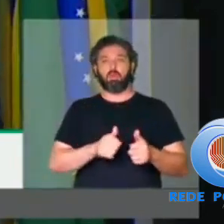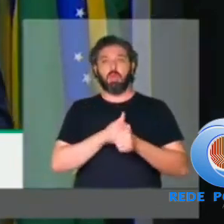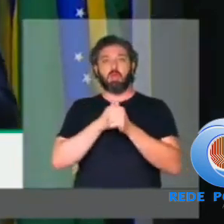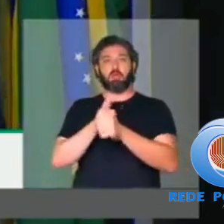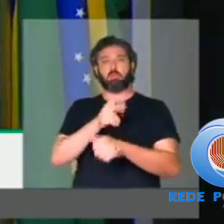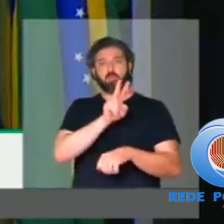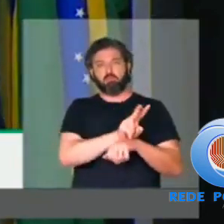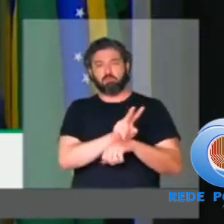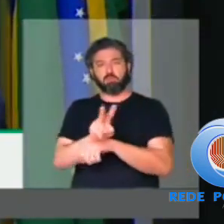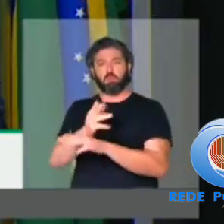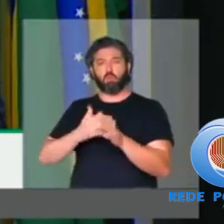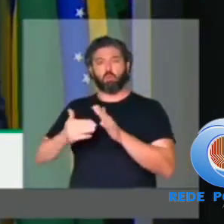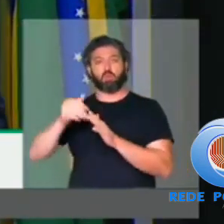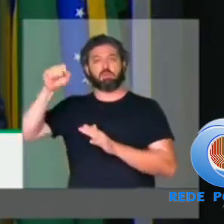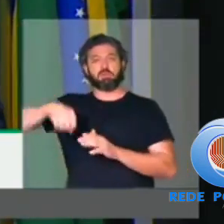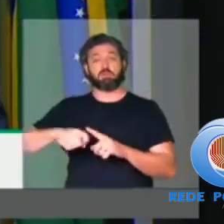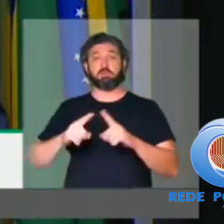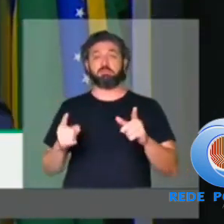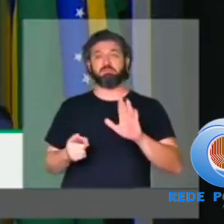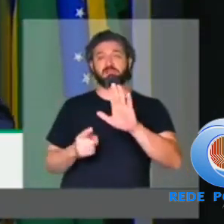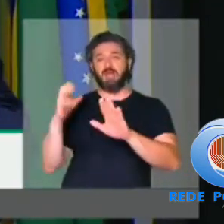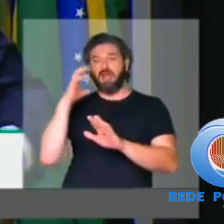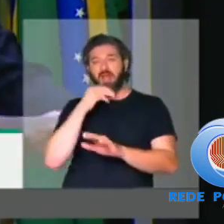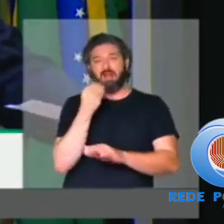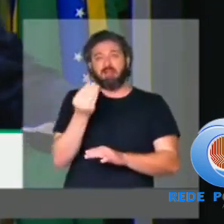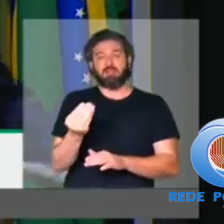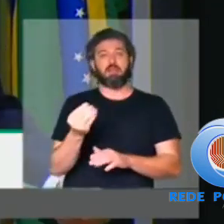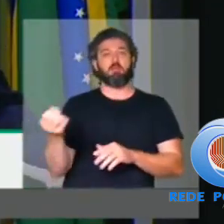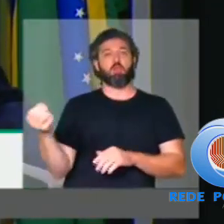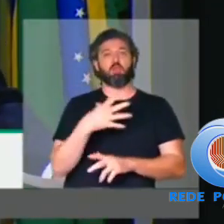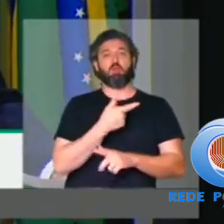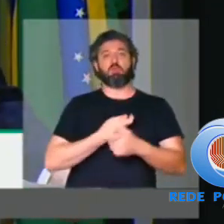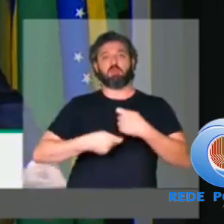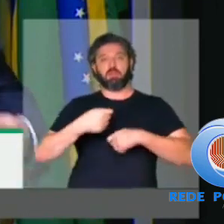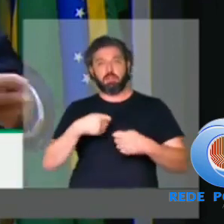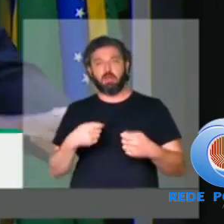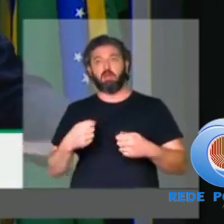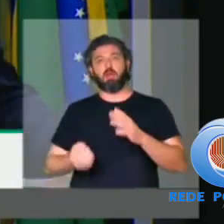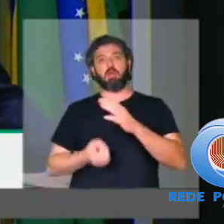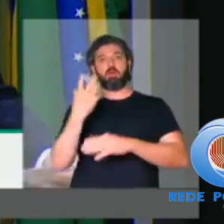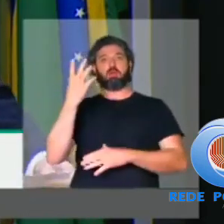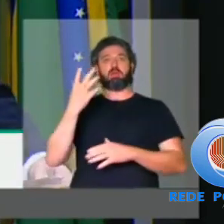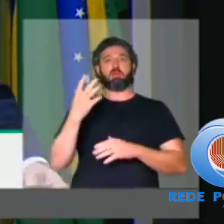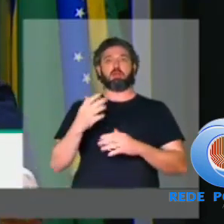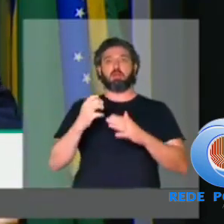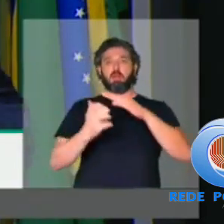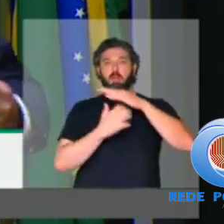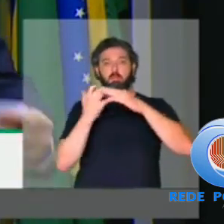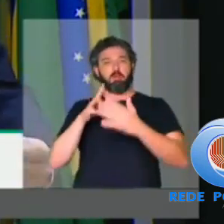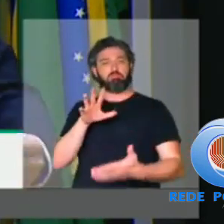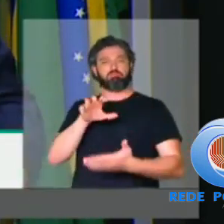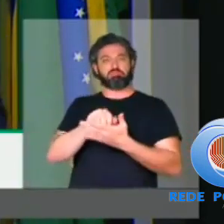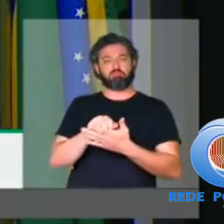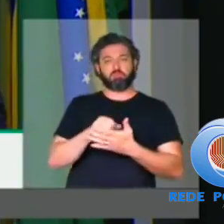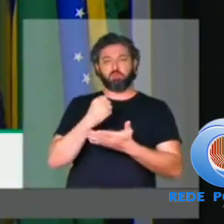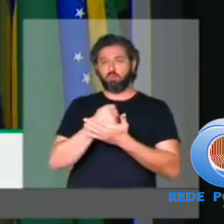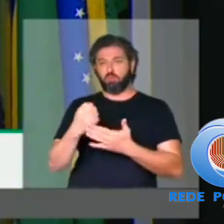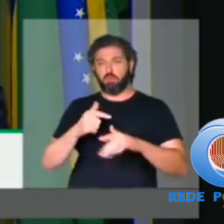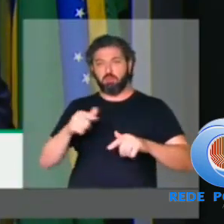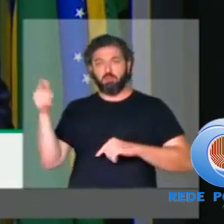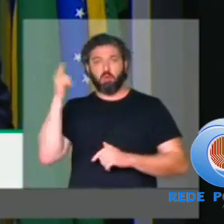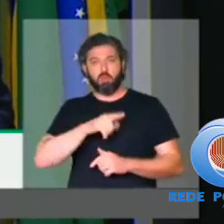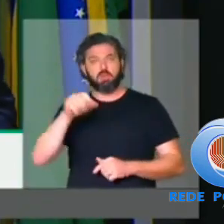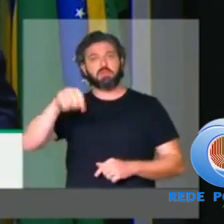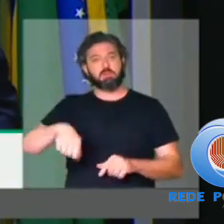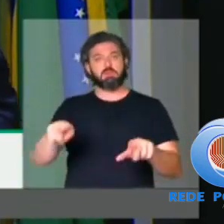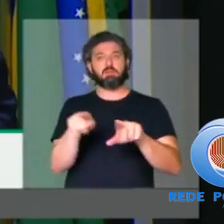acompanha, fiscaliza sim, mas que dá agilidade para que novos negócios surjam, que empresas se consolidem, que empregos possam ser